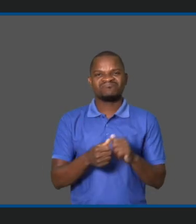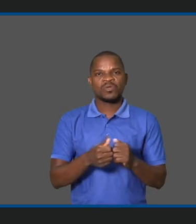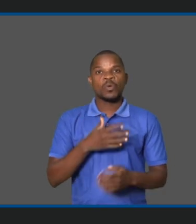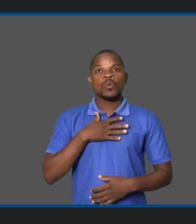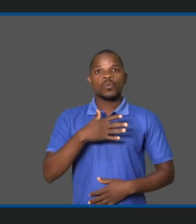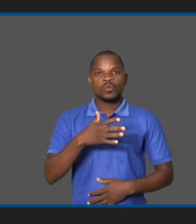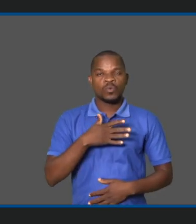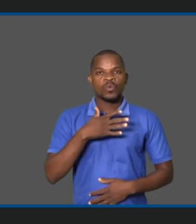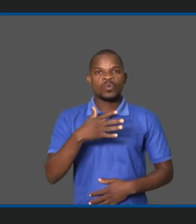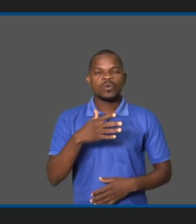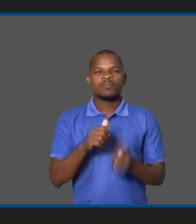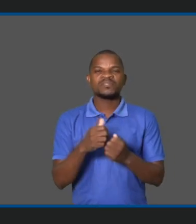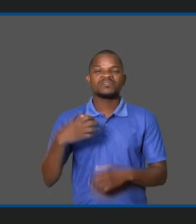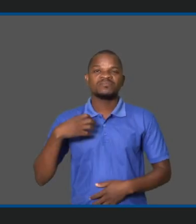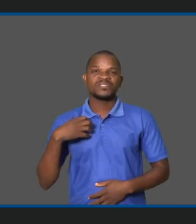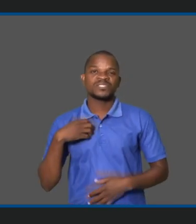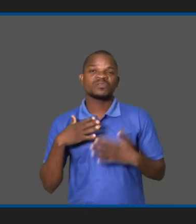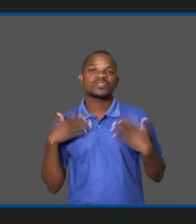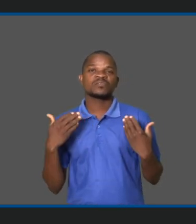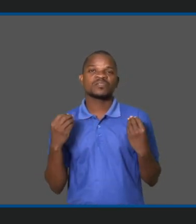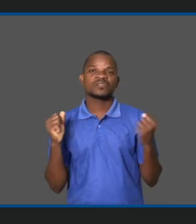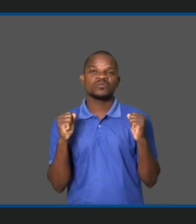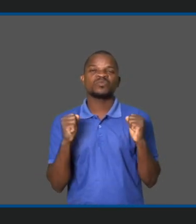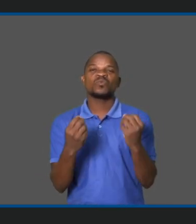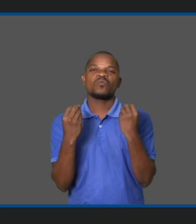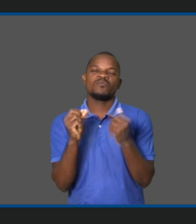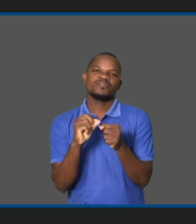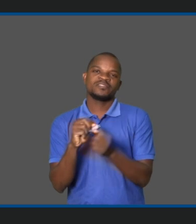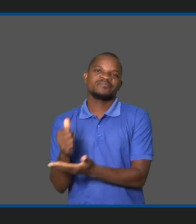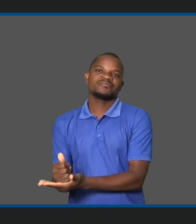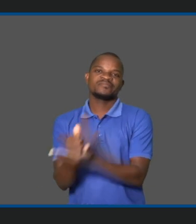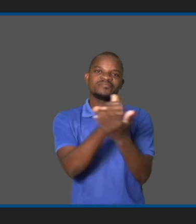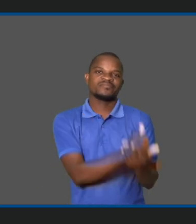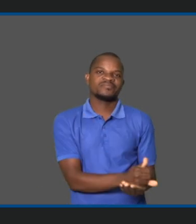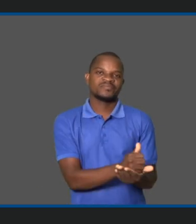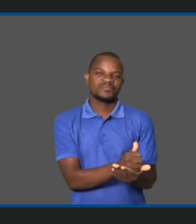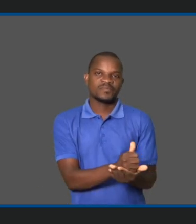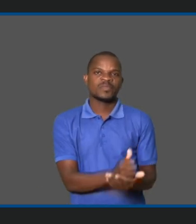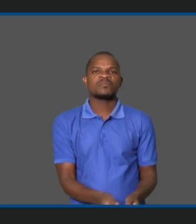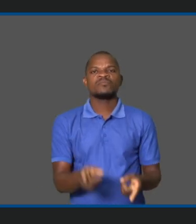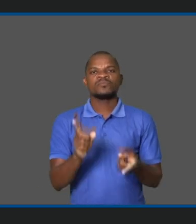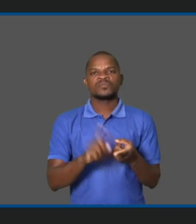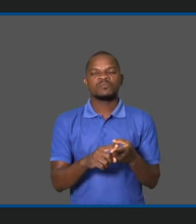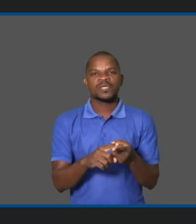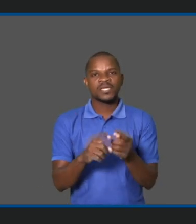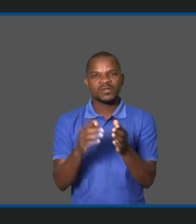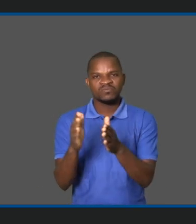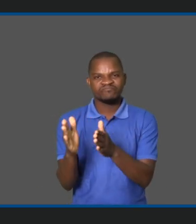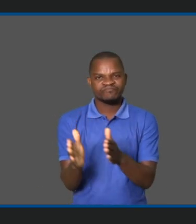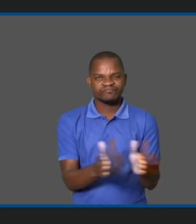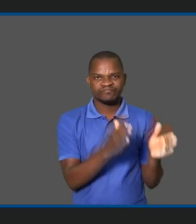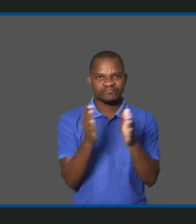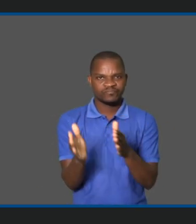organizar e traduzir os materiais inclusivos,